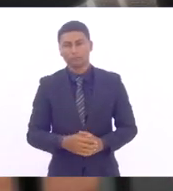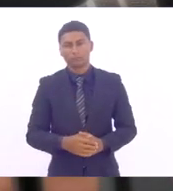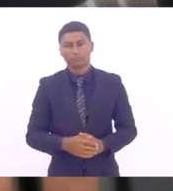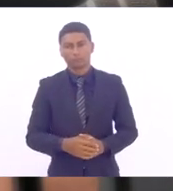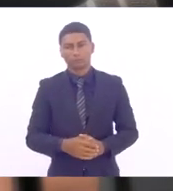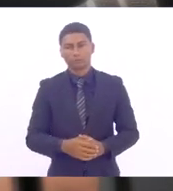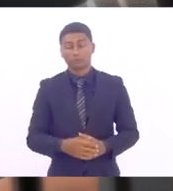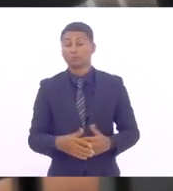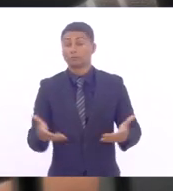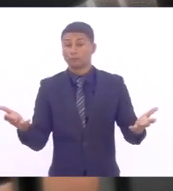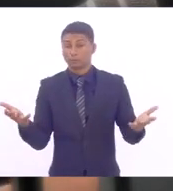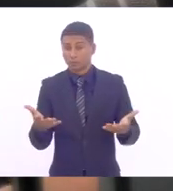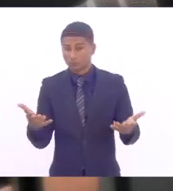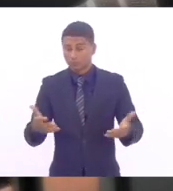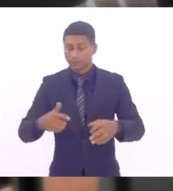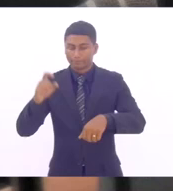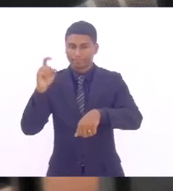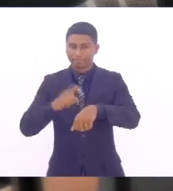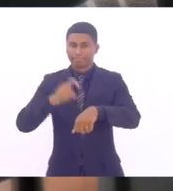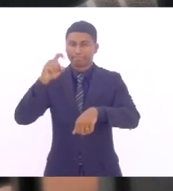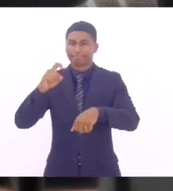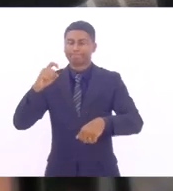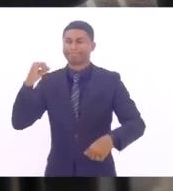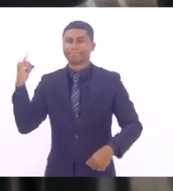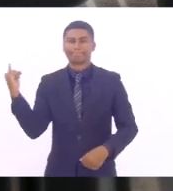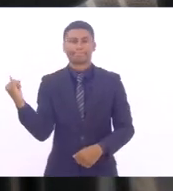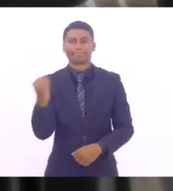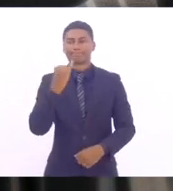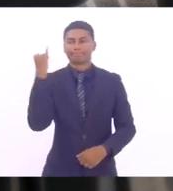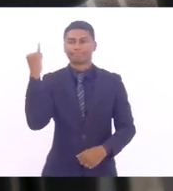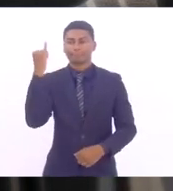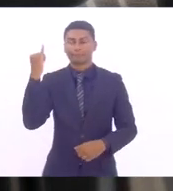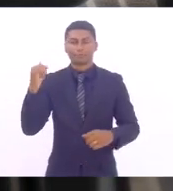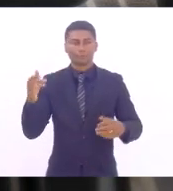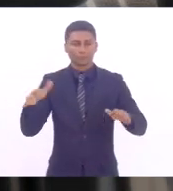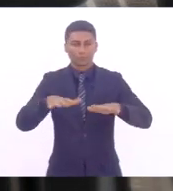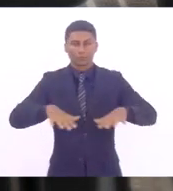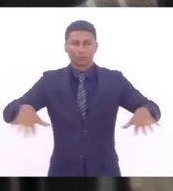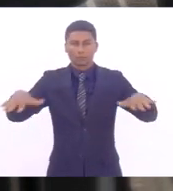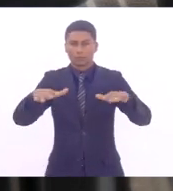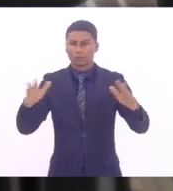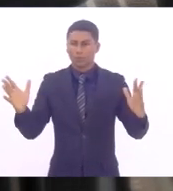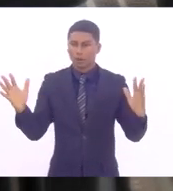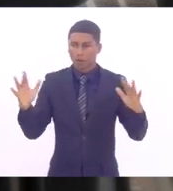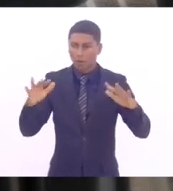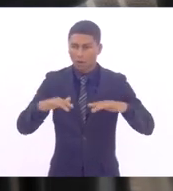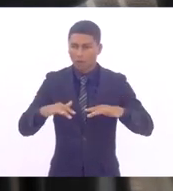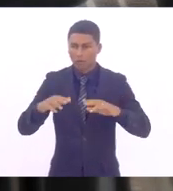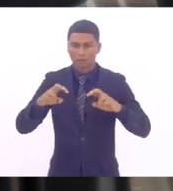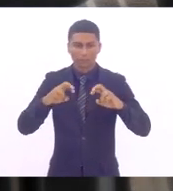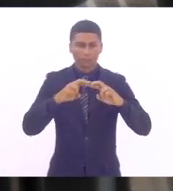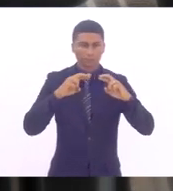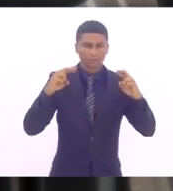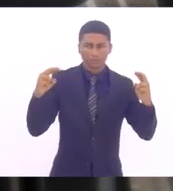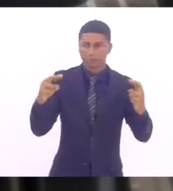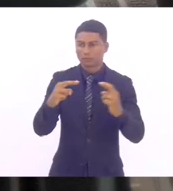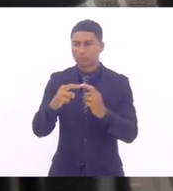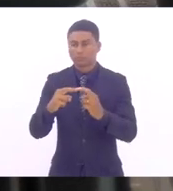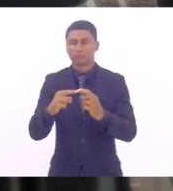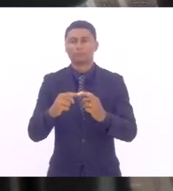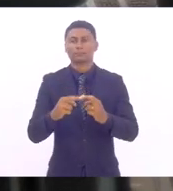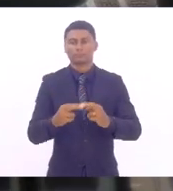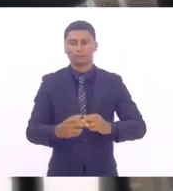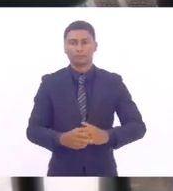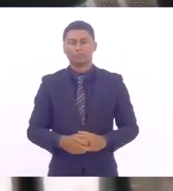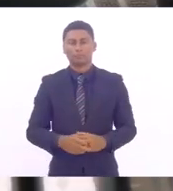é um grande momento estar aqui hoje, reunido, né, com essas pessoas, com todos esses atores